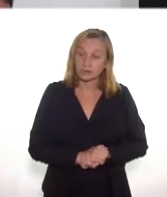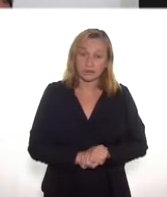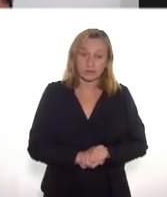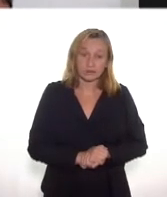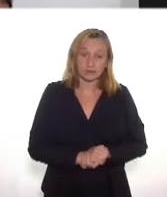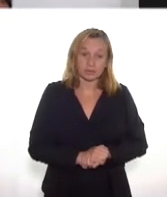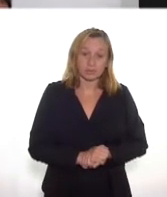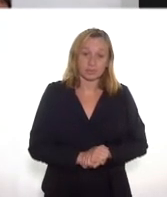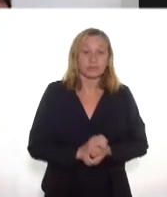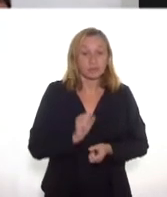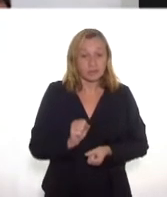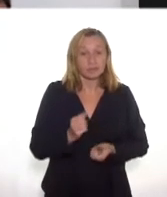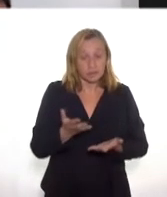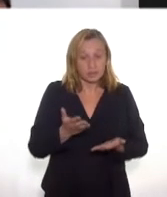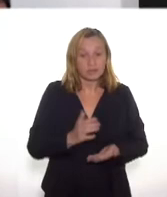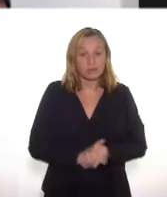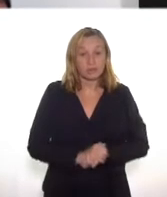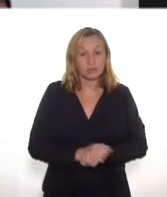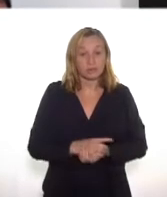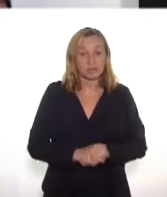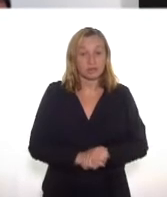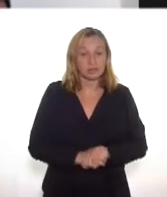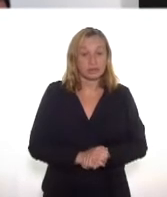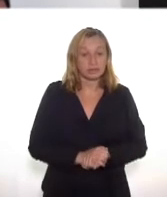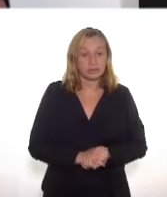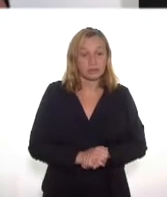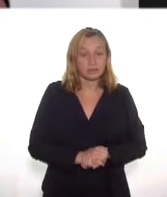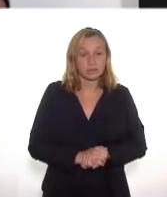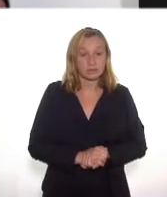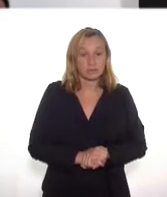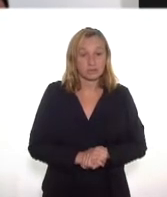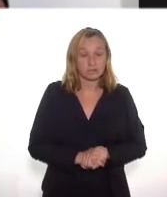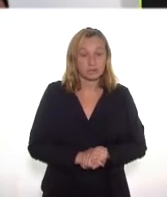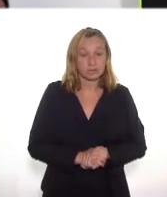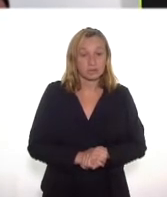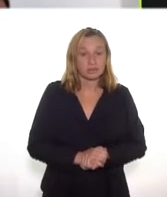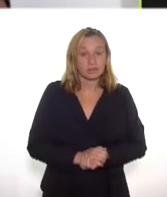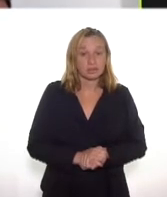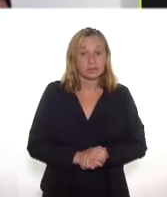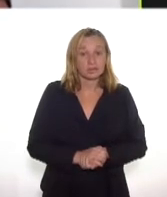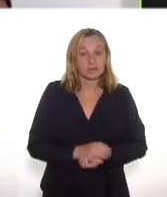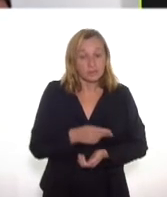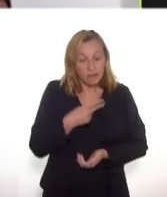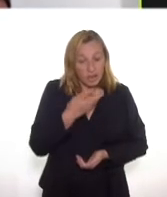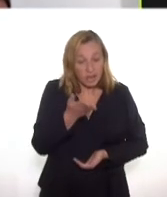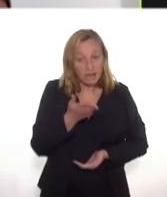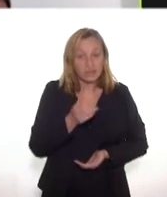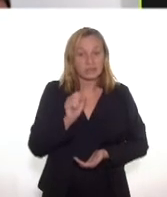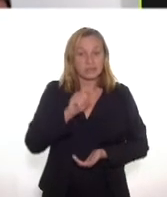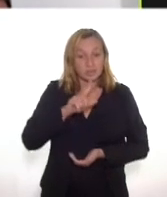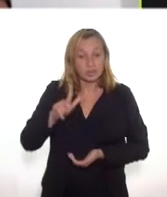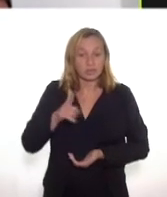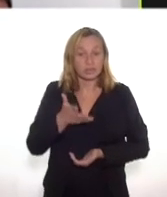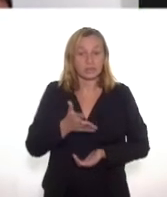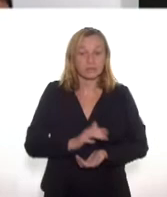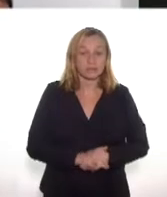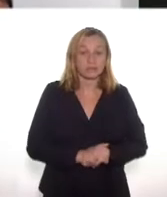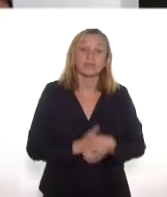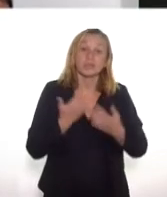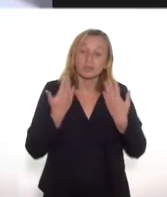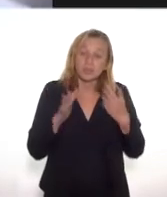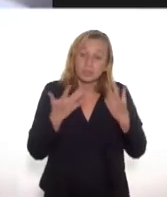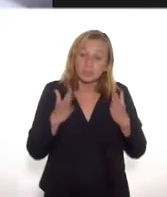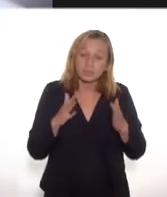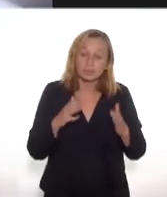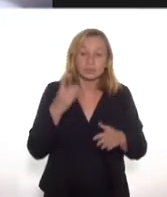Alô? Está sem som, presidente. Não, quer falar, Samuel? Quero sim, eu quero parabenizar